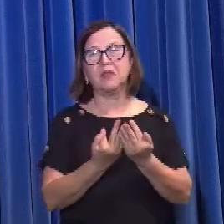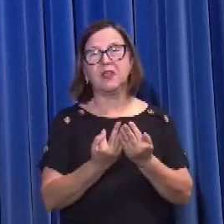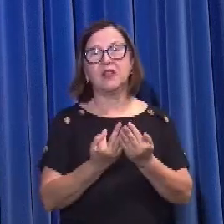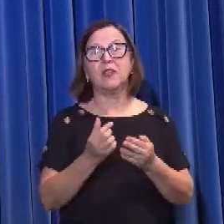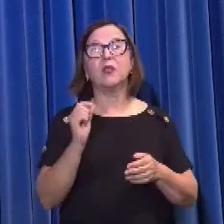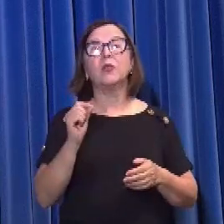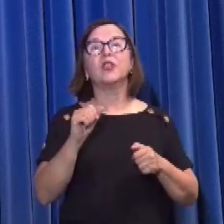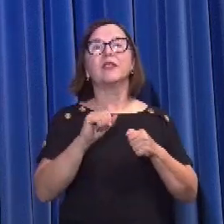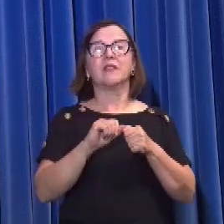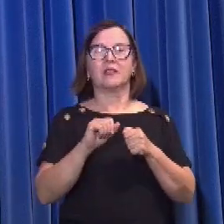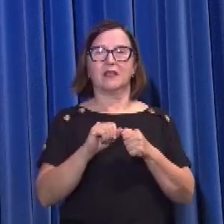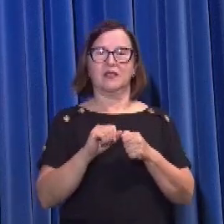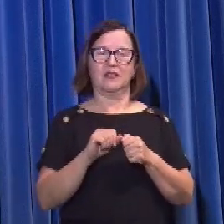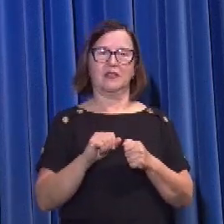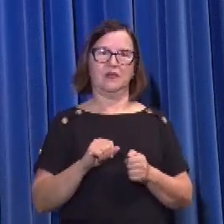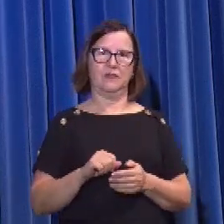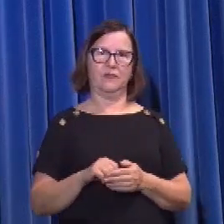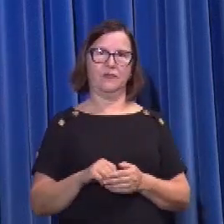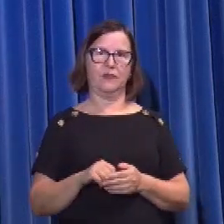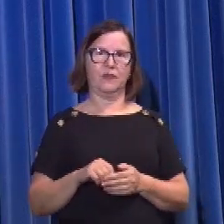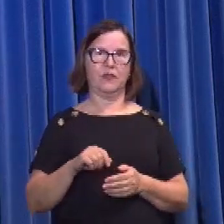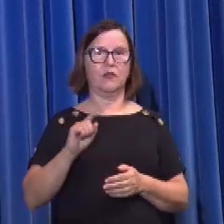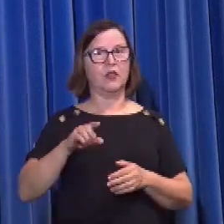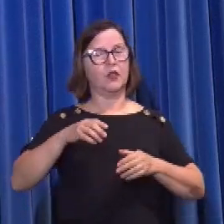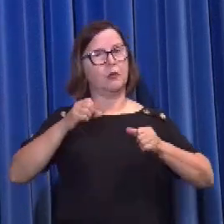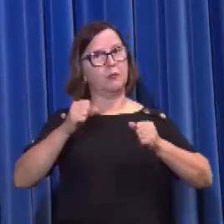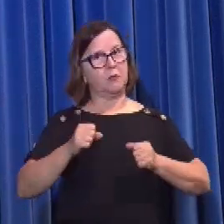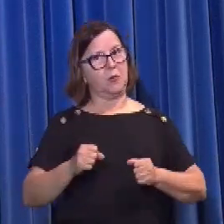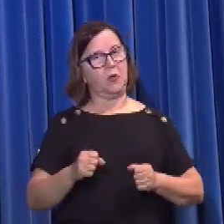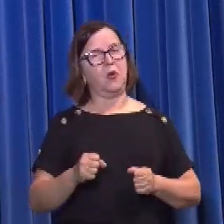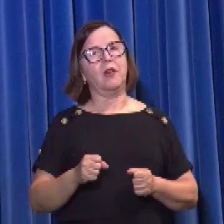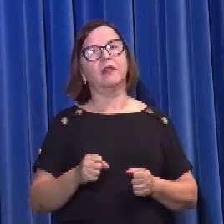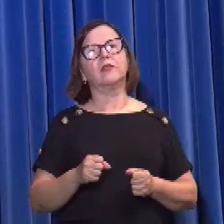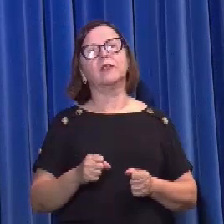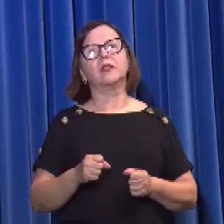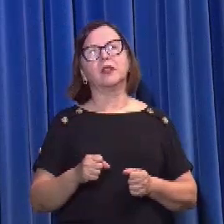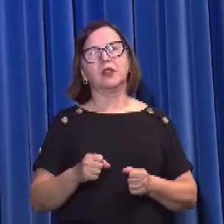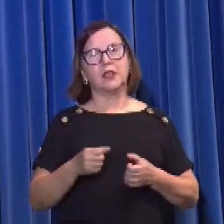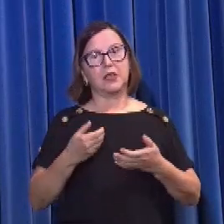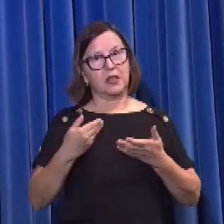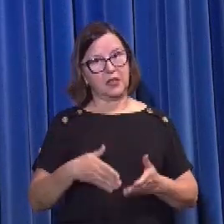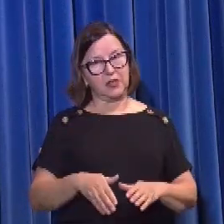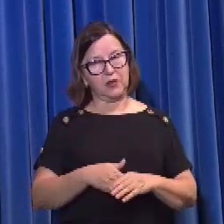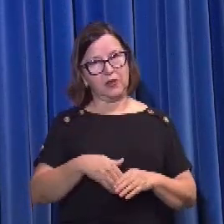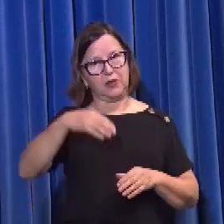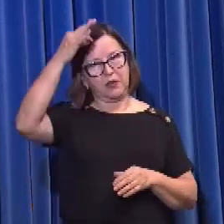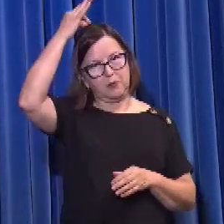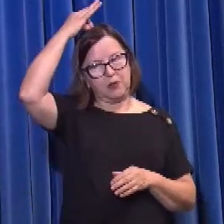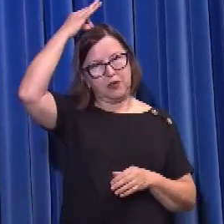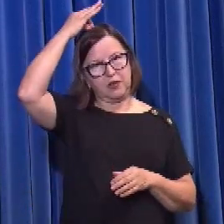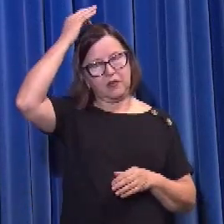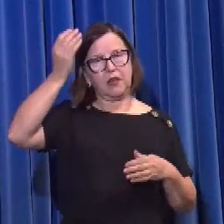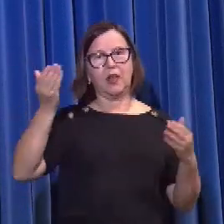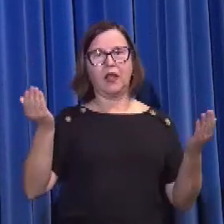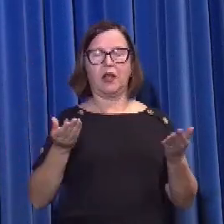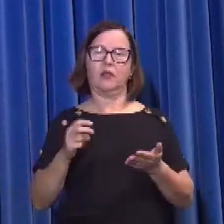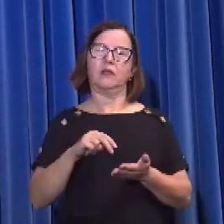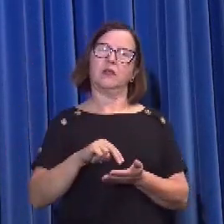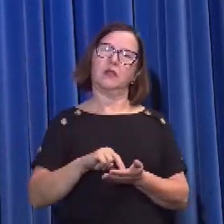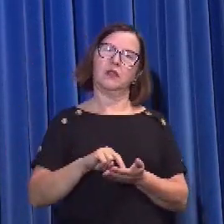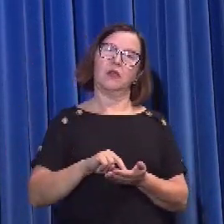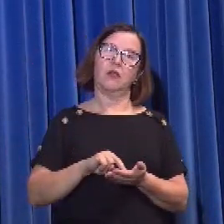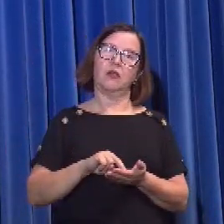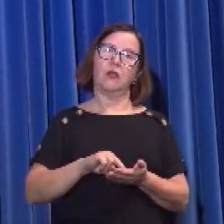reage a tudo isso? Você pode ser uma pessoa nascida de novo. Agora você persevera ou você